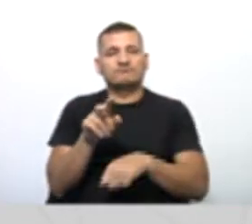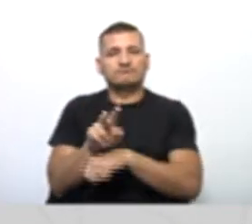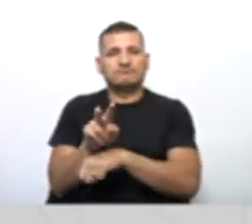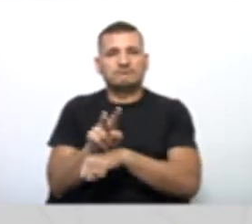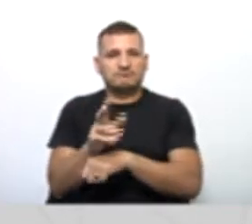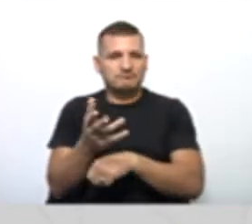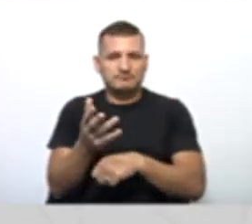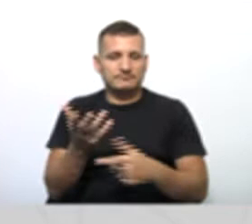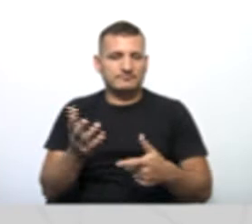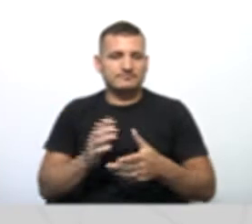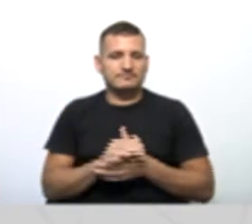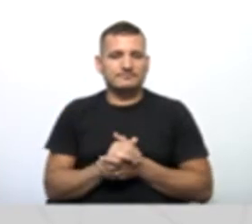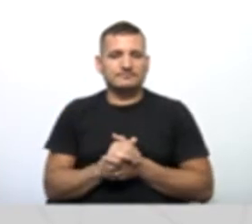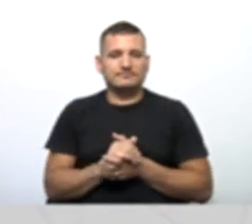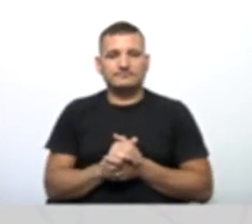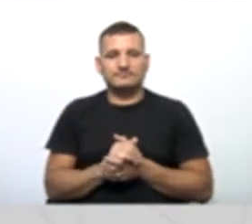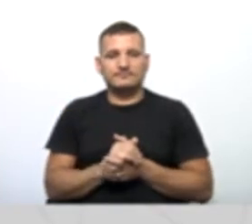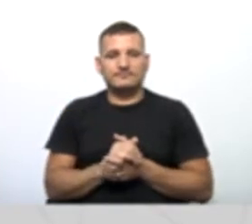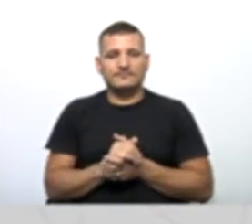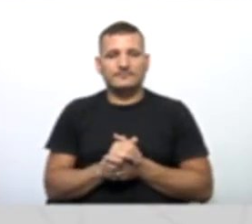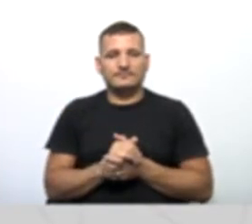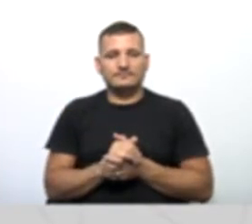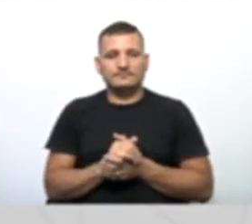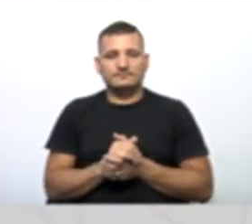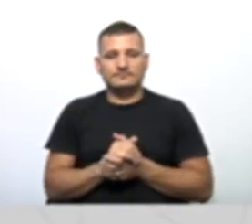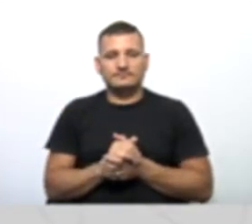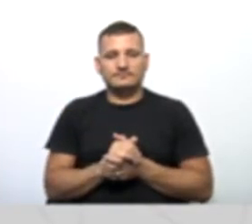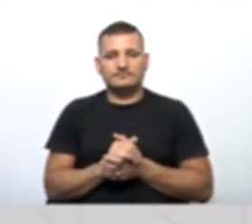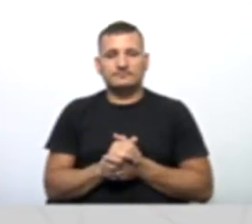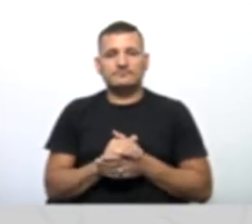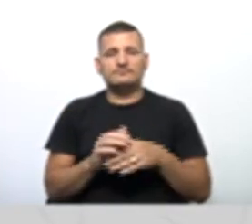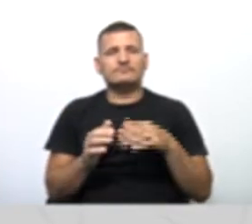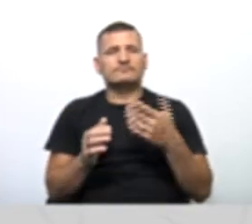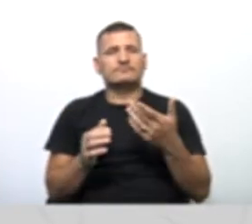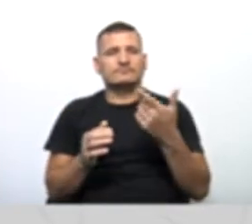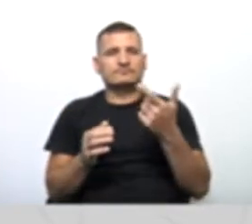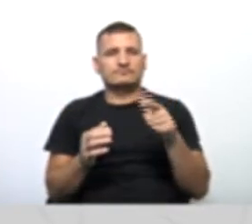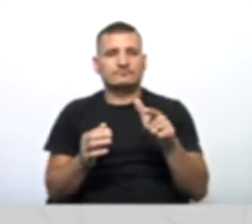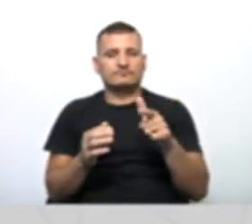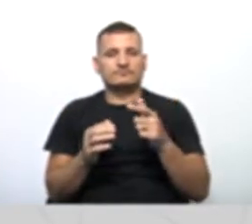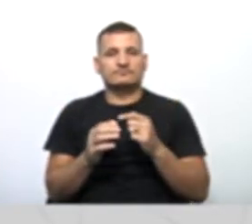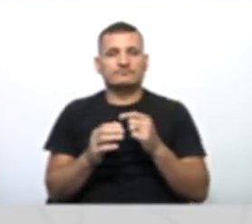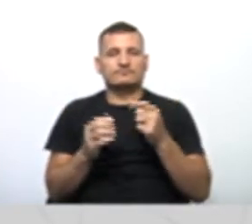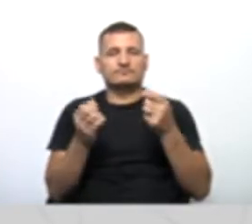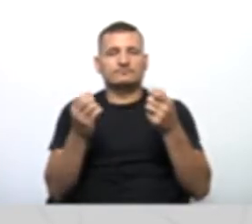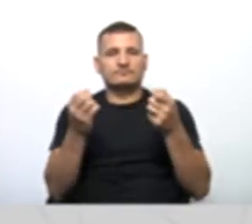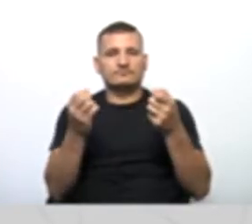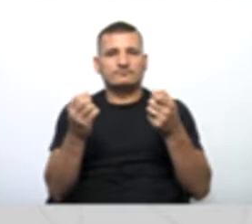Legal. Para isso, novamente, uma definição, segundo a ISO,